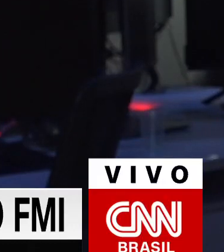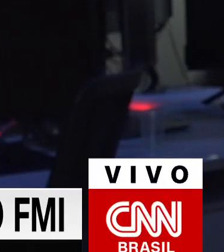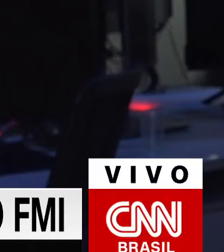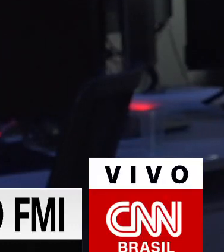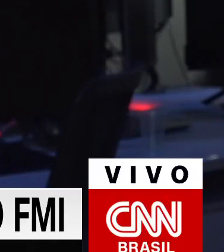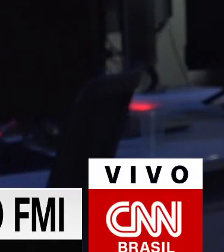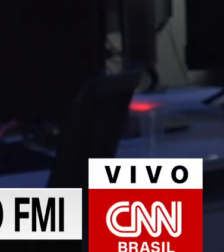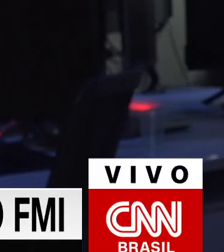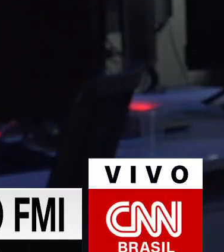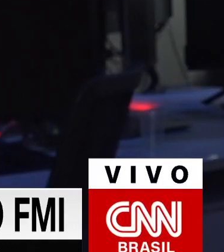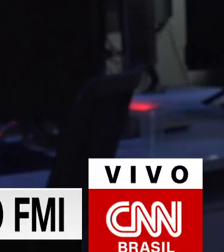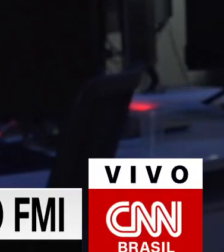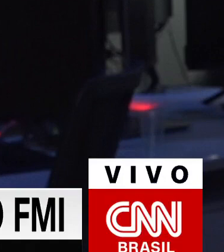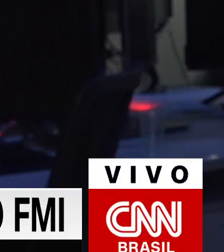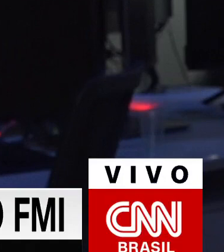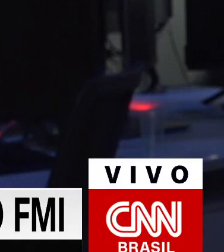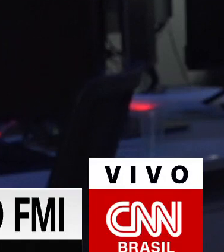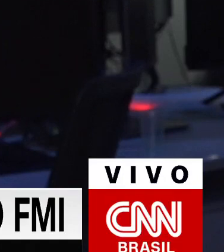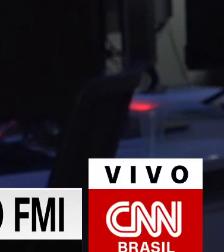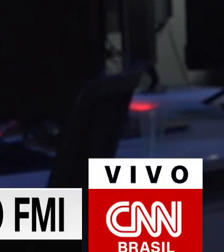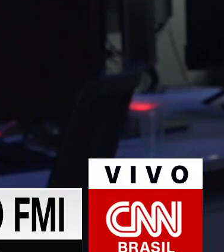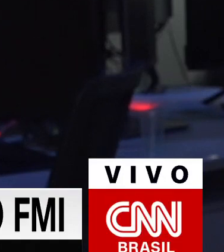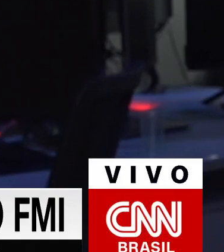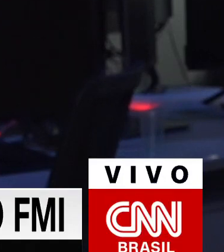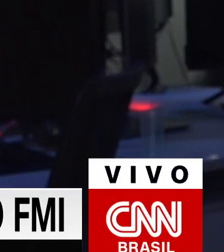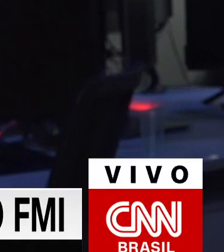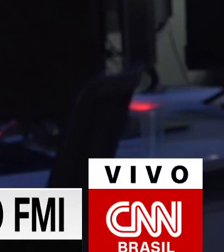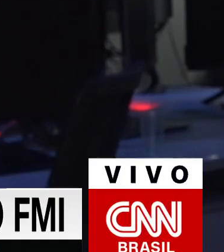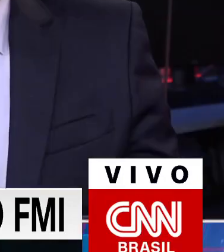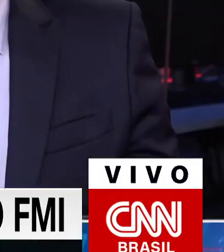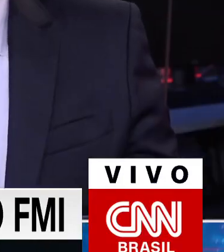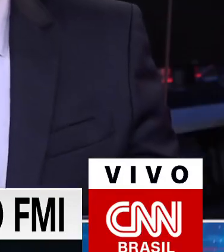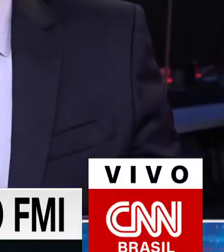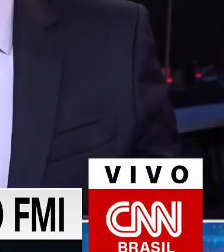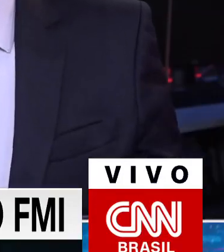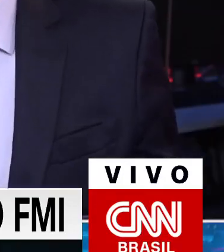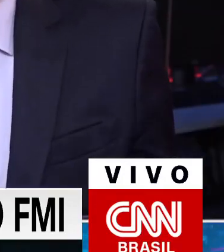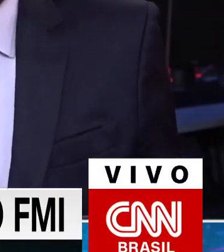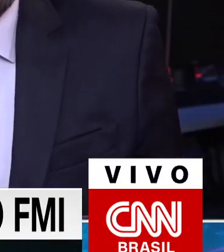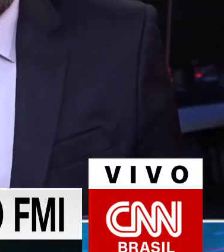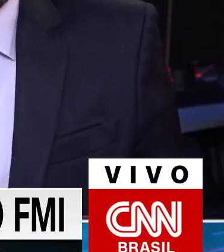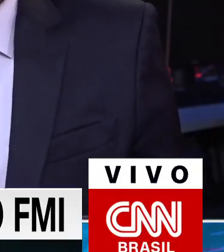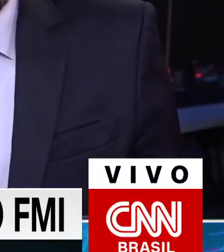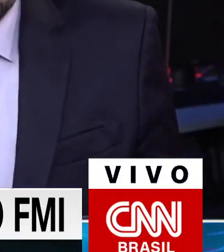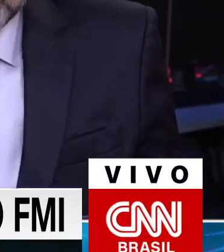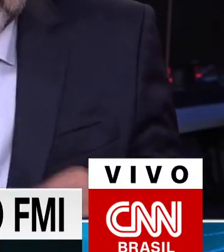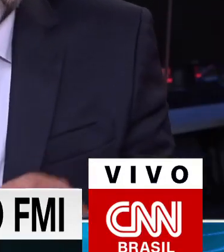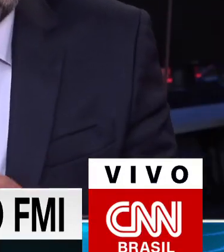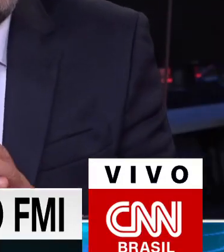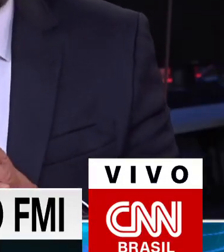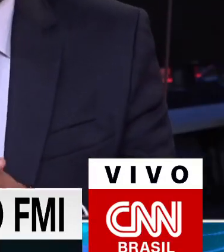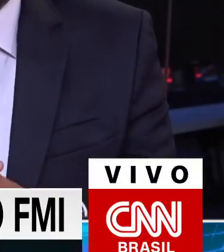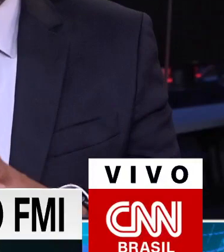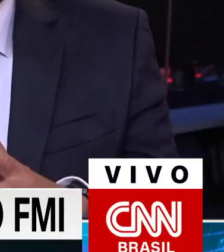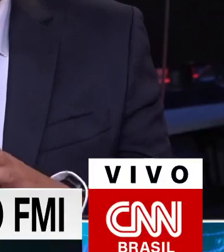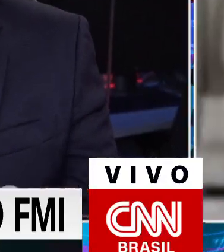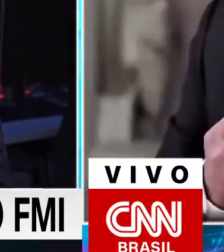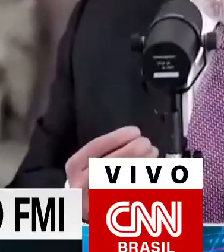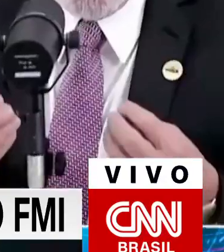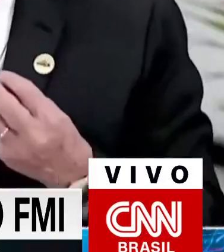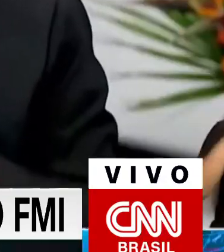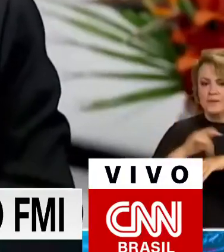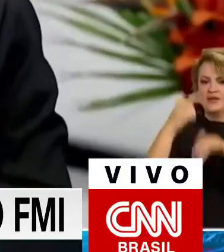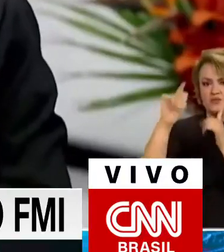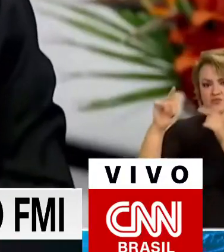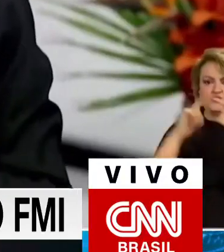segmento anterior, de a China criar uma alternativa e enfrentar o Ocidente coletivo. Com